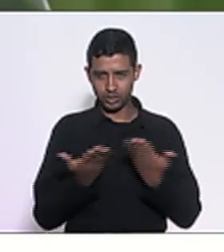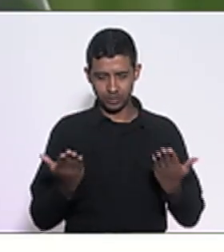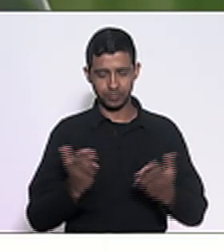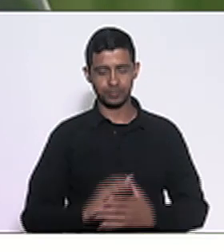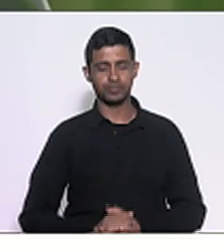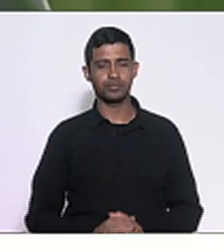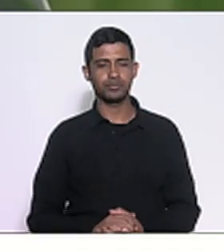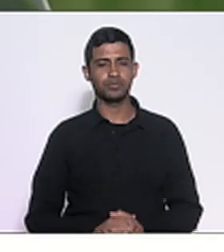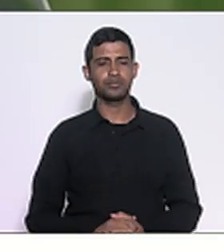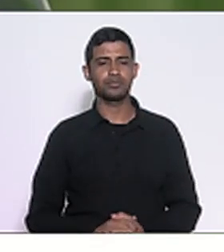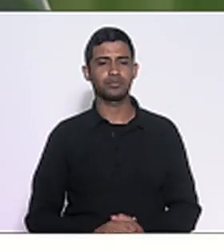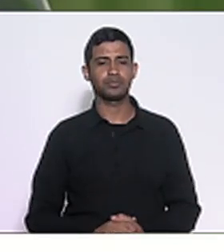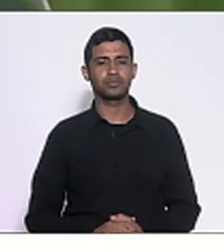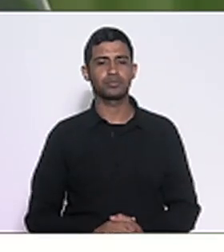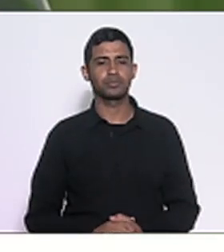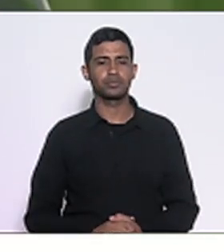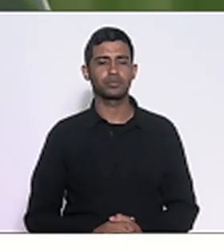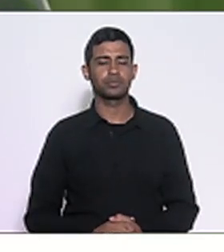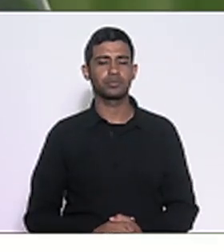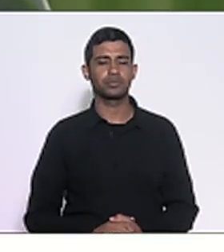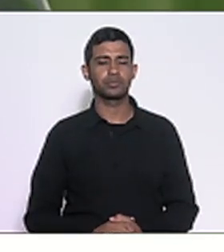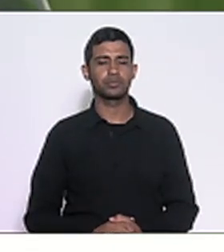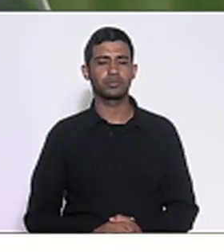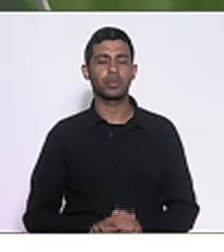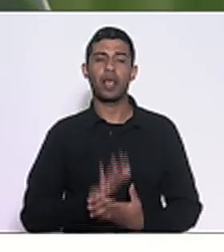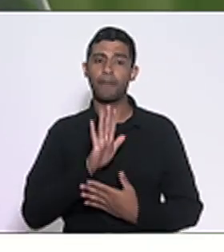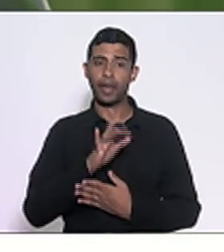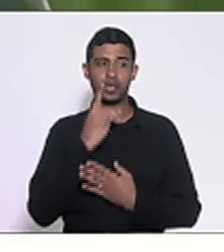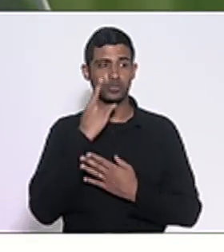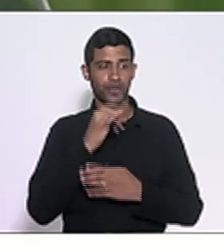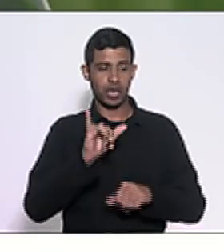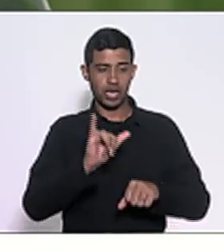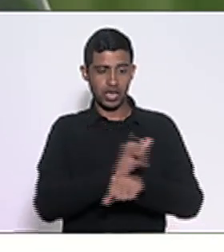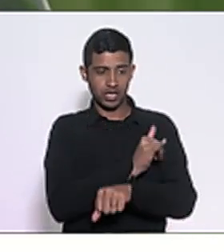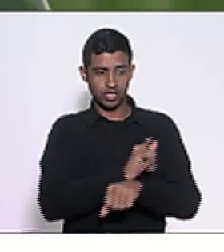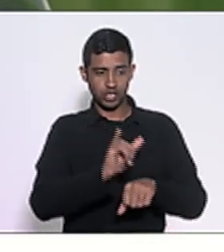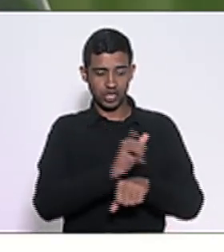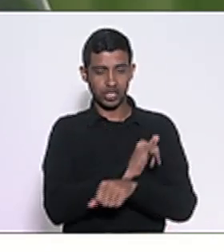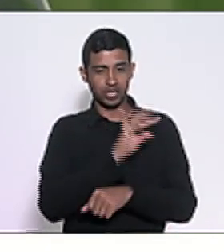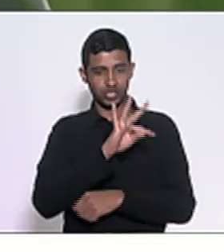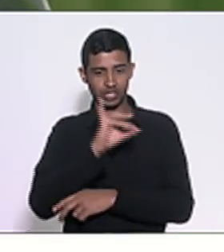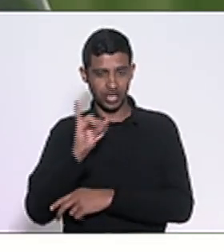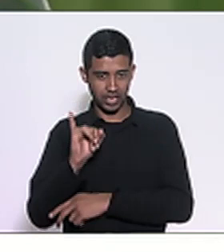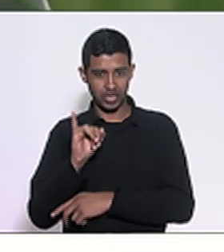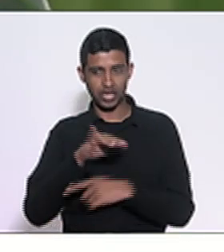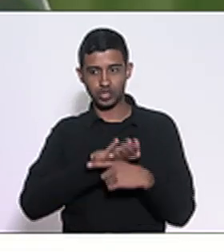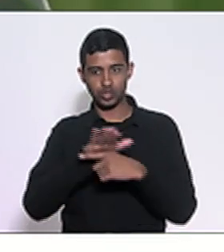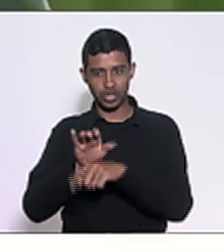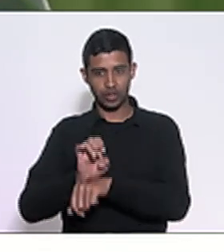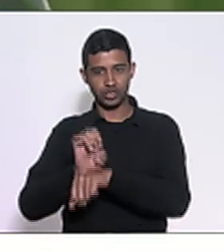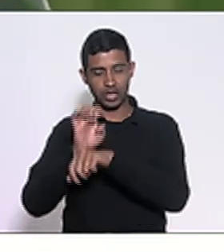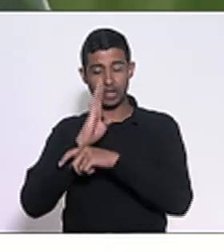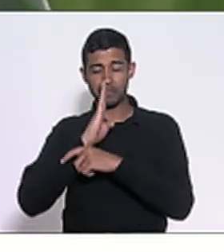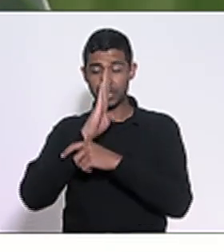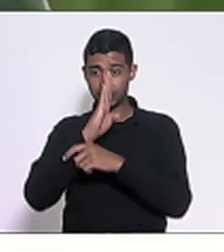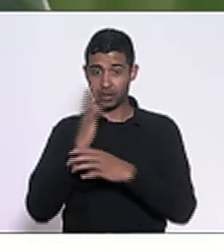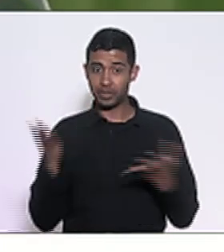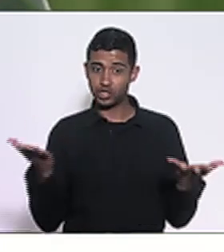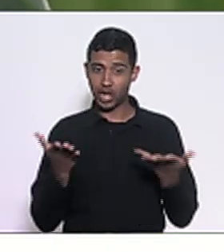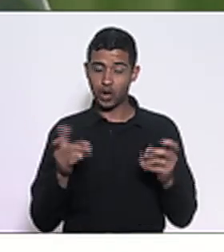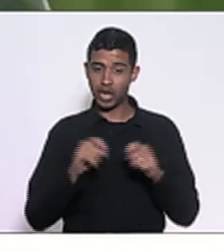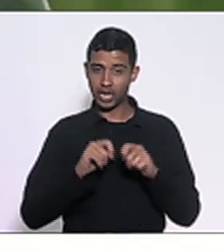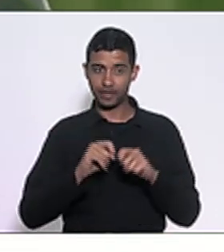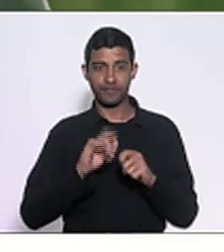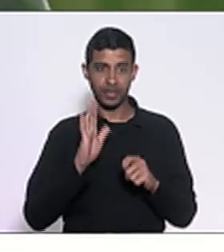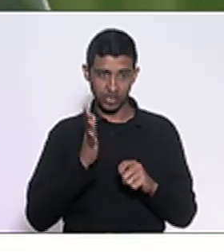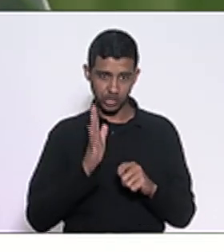bem abrangente, mas a estratégia de TI para o Estado, né? Principalmente agora, o que já foi feito, o que